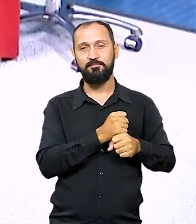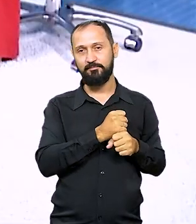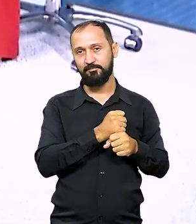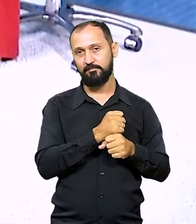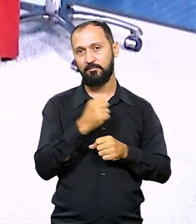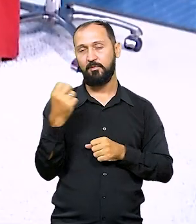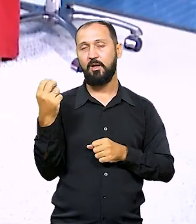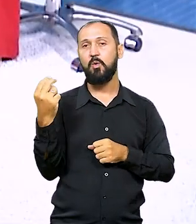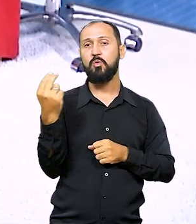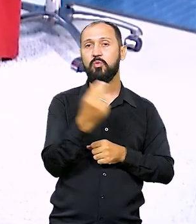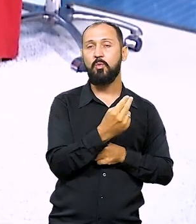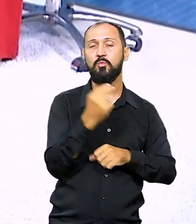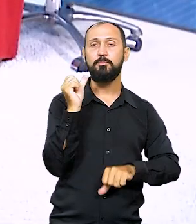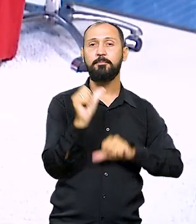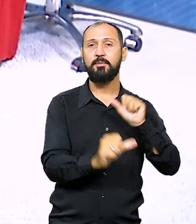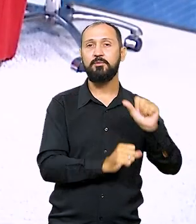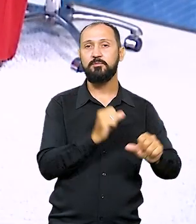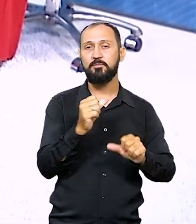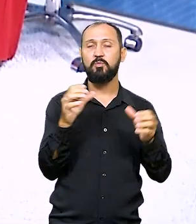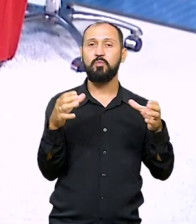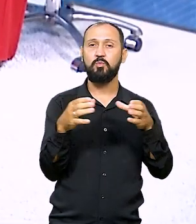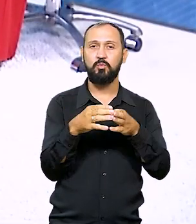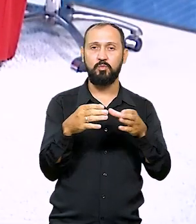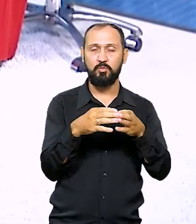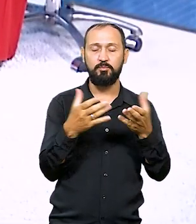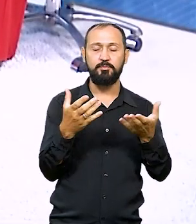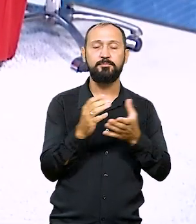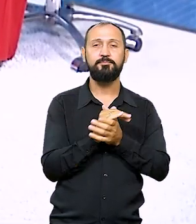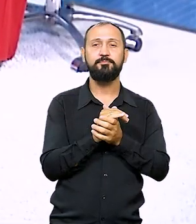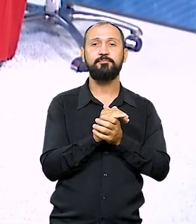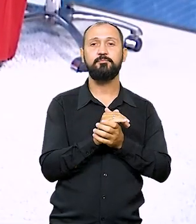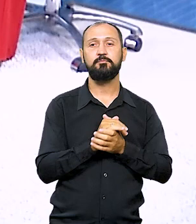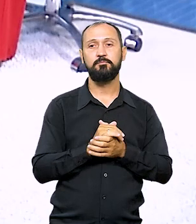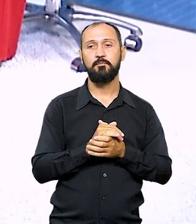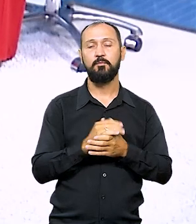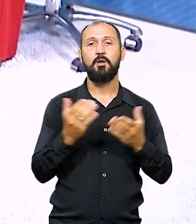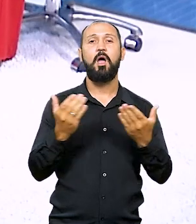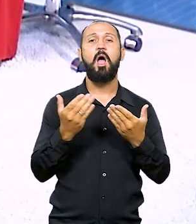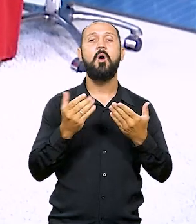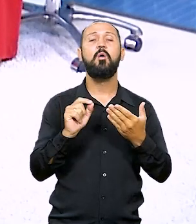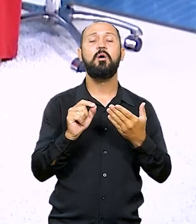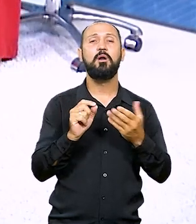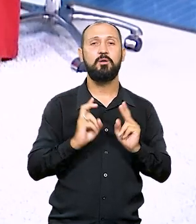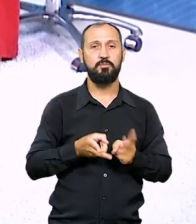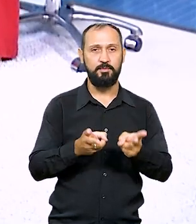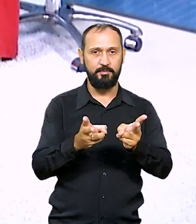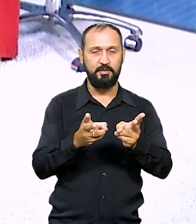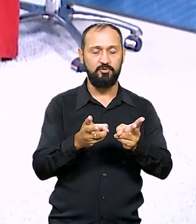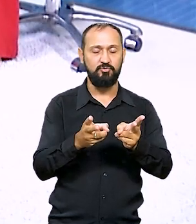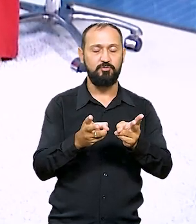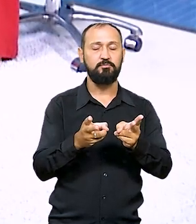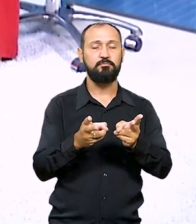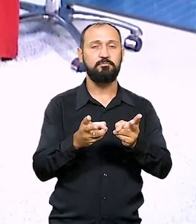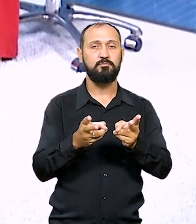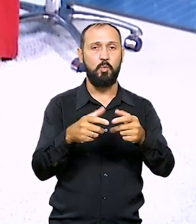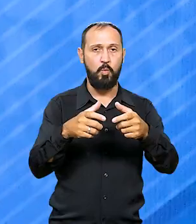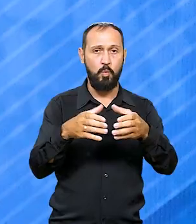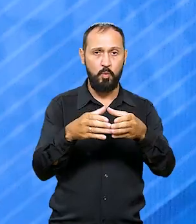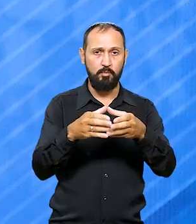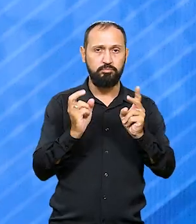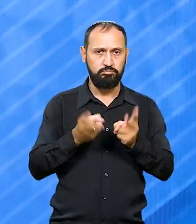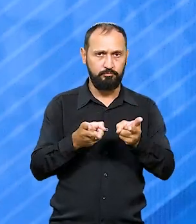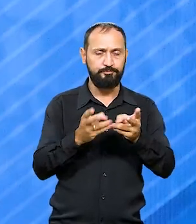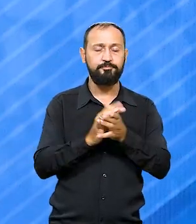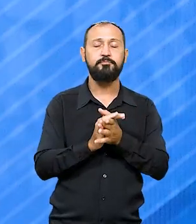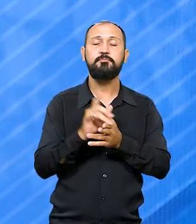que é a nomenclatura, a mudança da nomenclatura da comissão, e ela passa a ser agora permanente. Permanente,